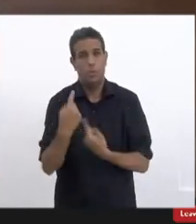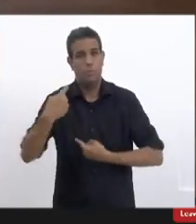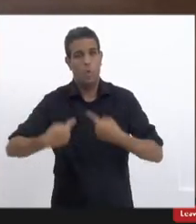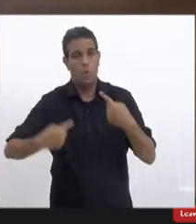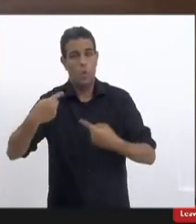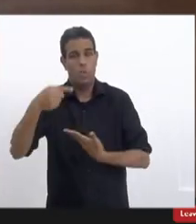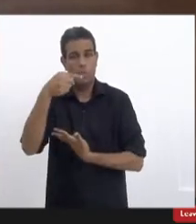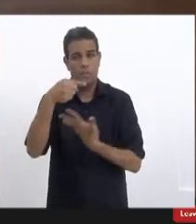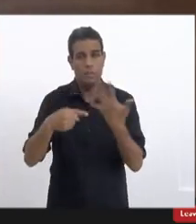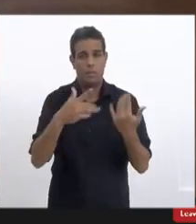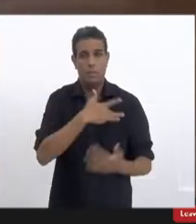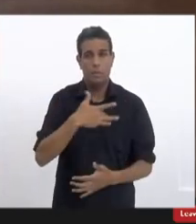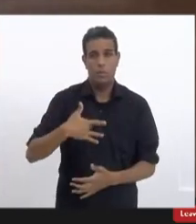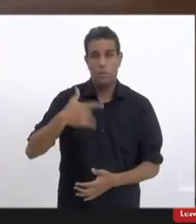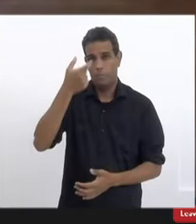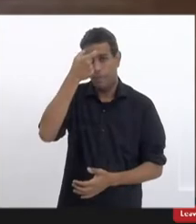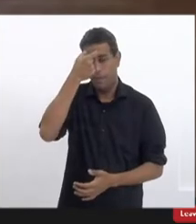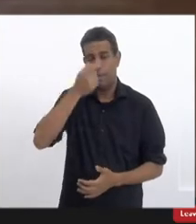saúde mental.